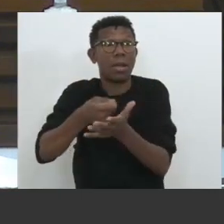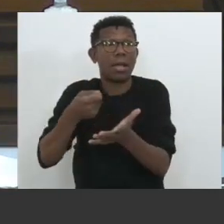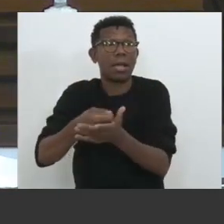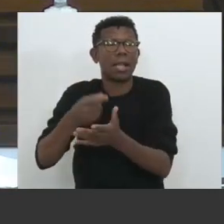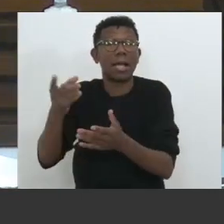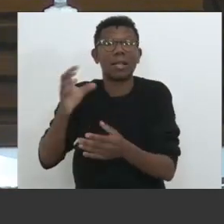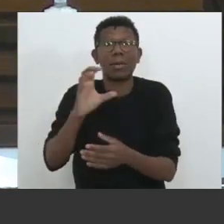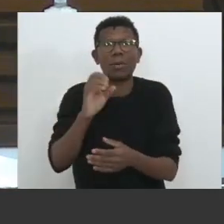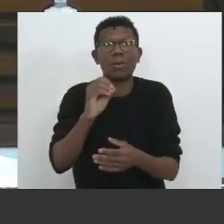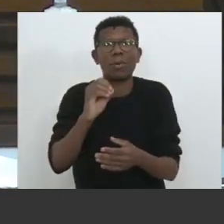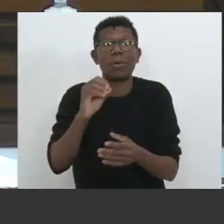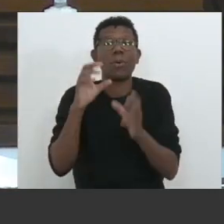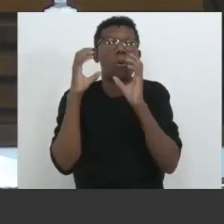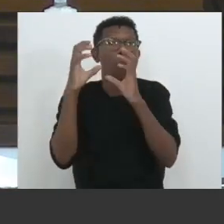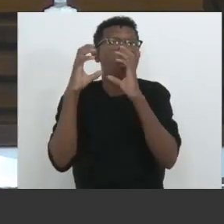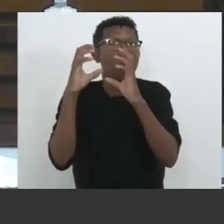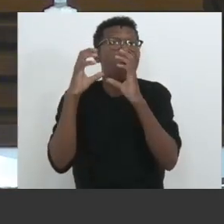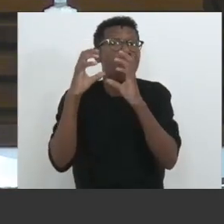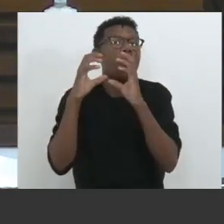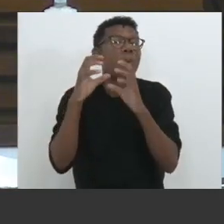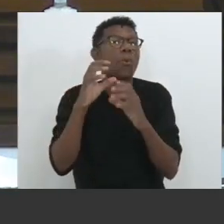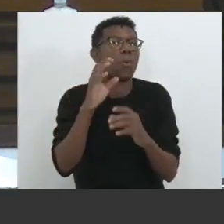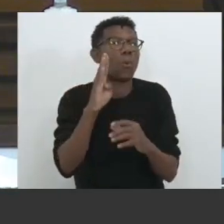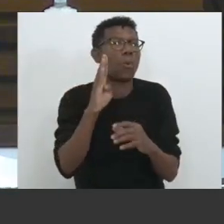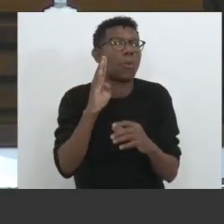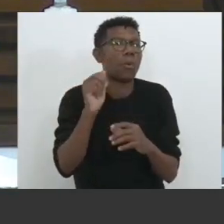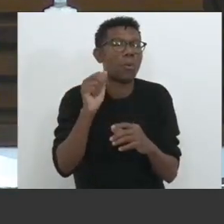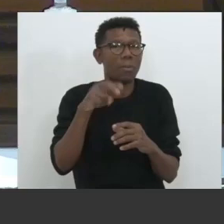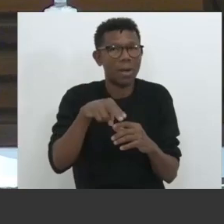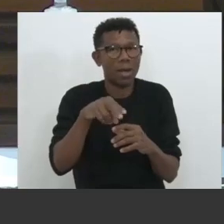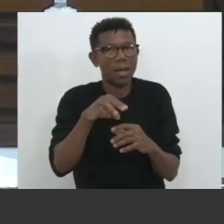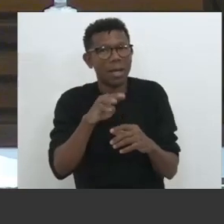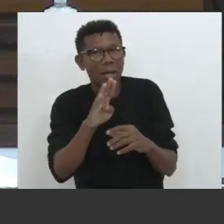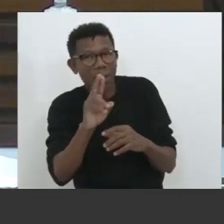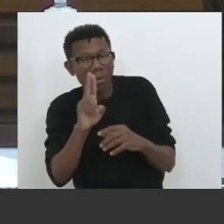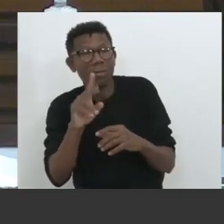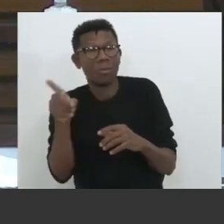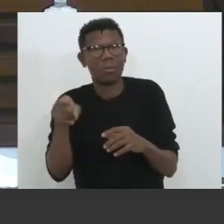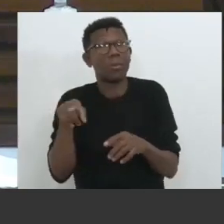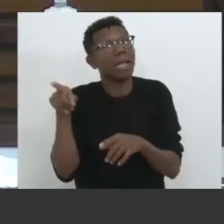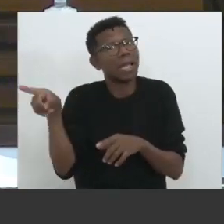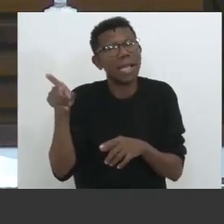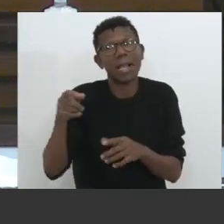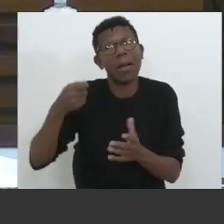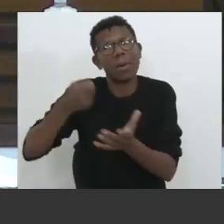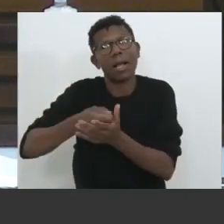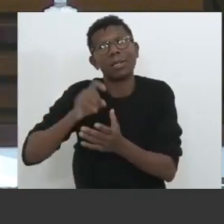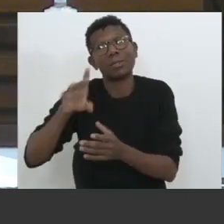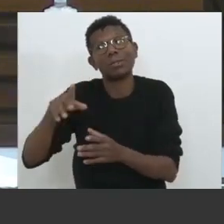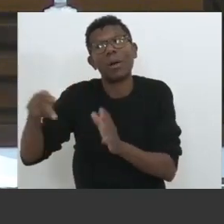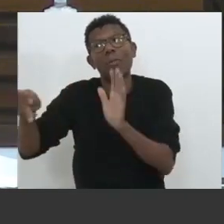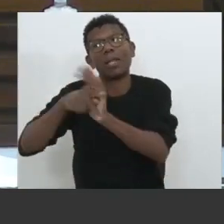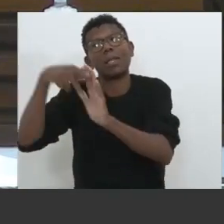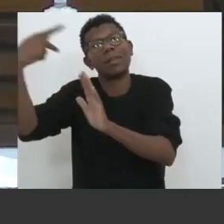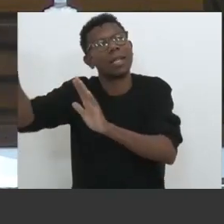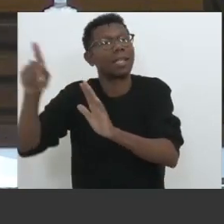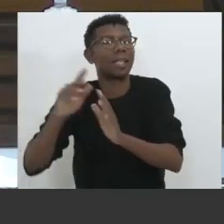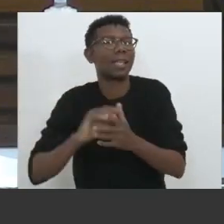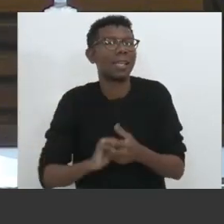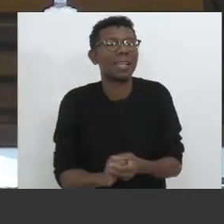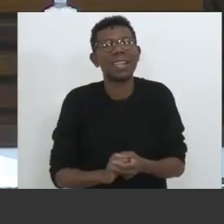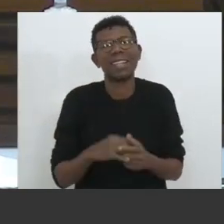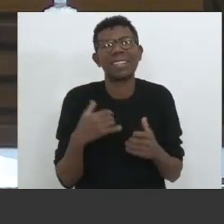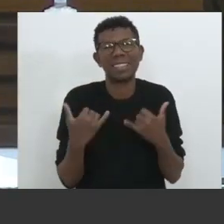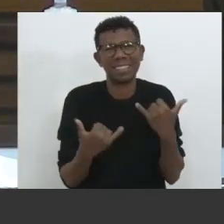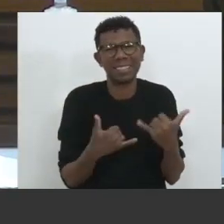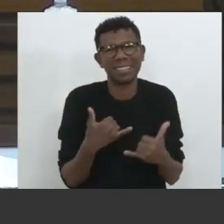Bambu vai pagar o vai pagar o dele já animaram né gente brincadeira